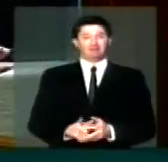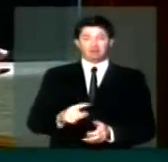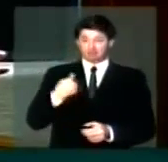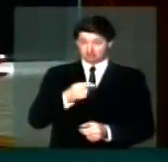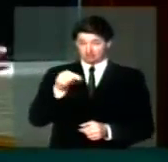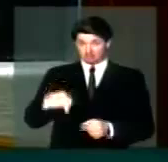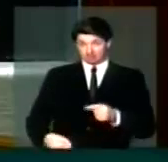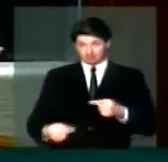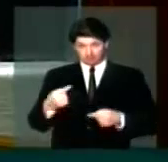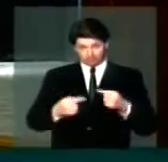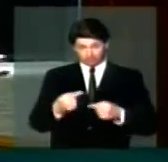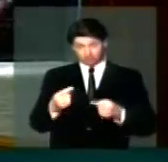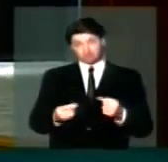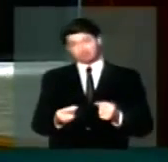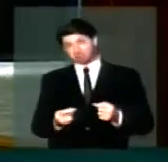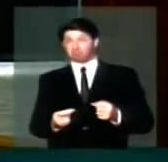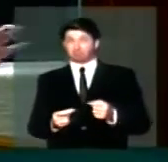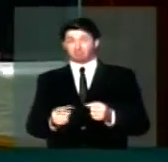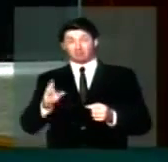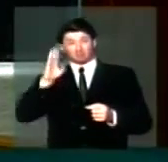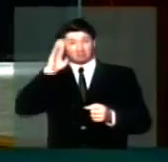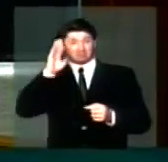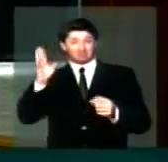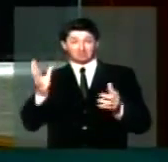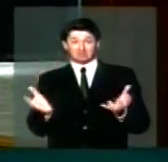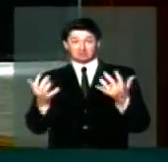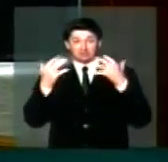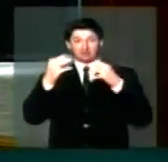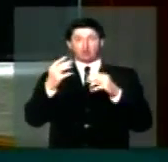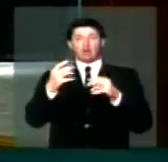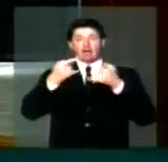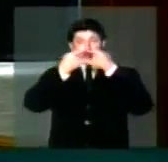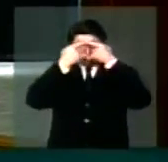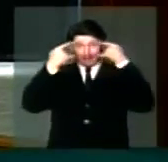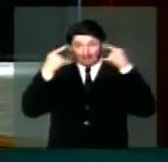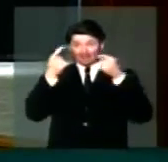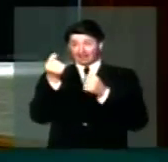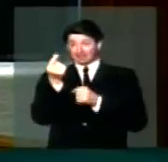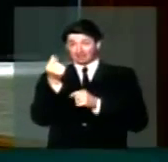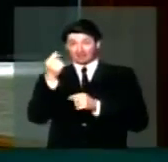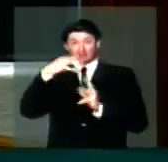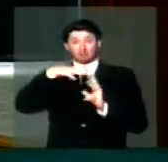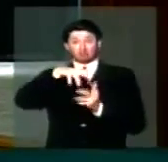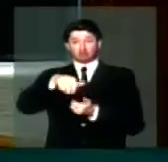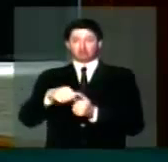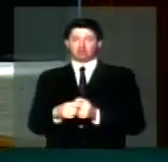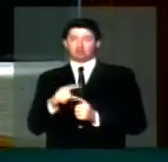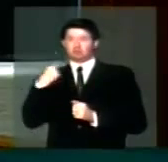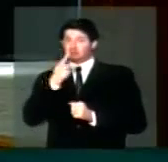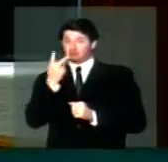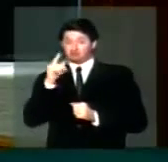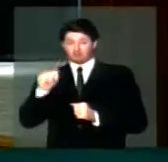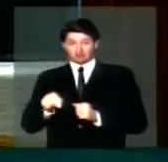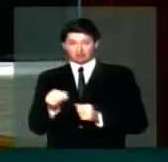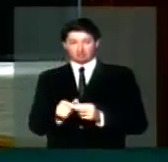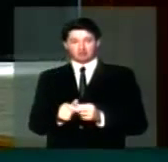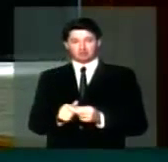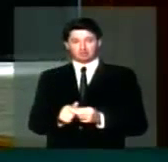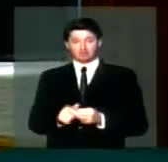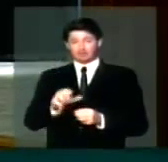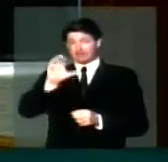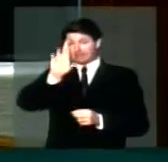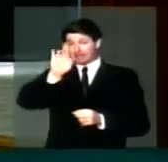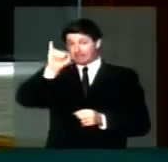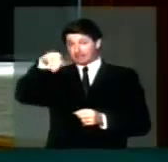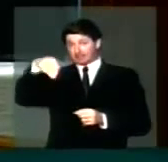estamos tratando, talvez, do maior escândalo do capitalismo financeiro mundial. Nós estamos tratando de